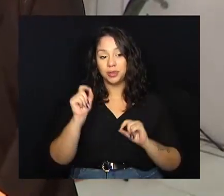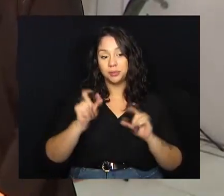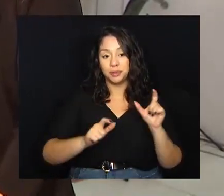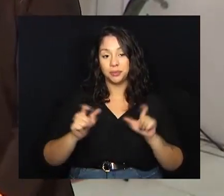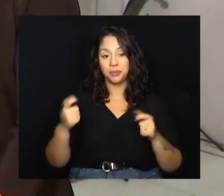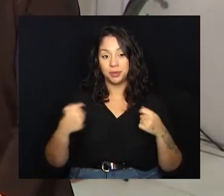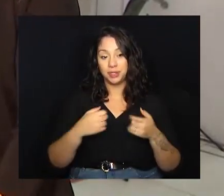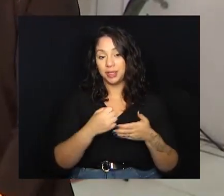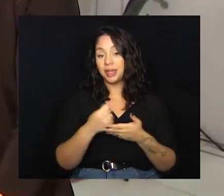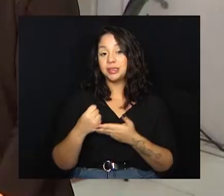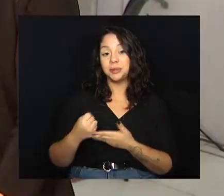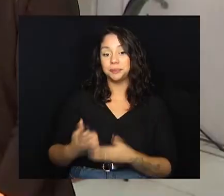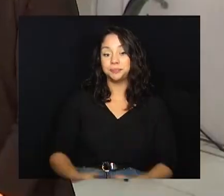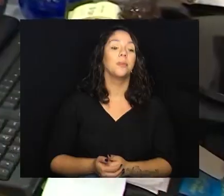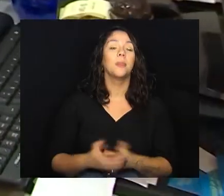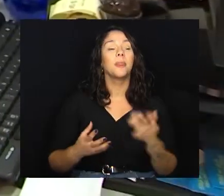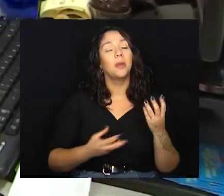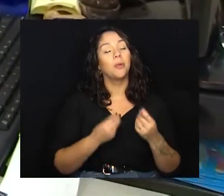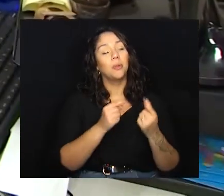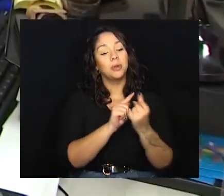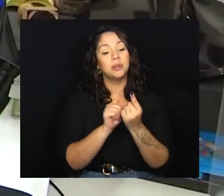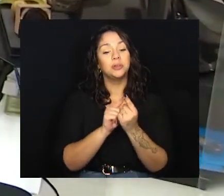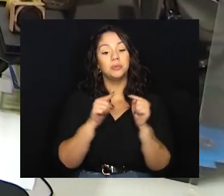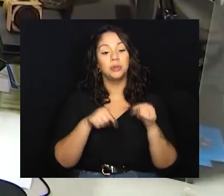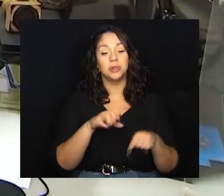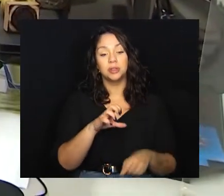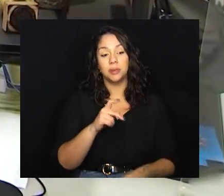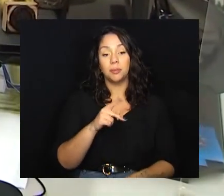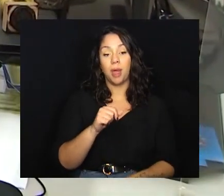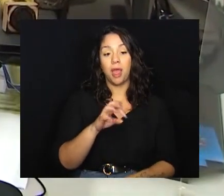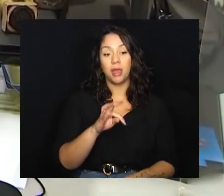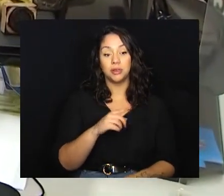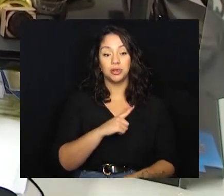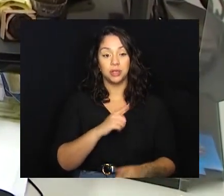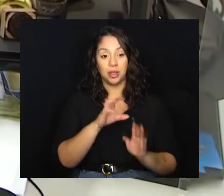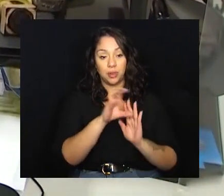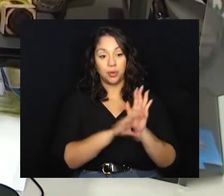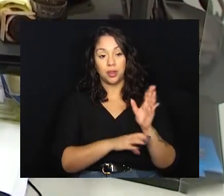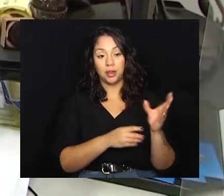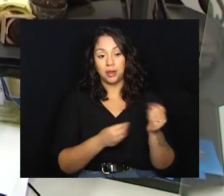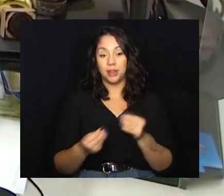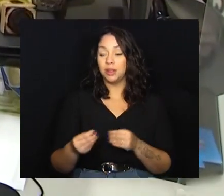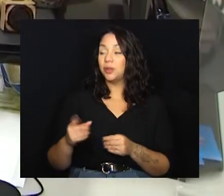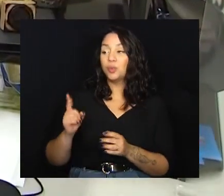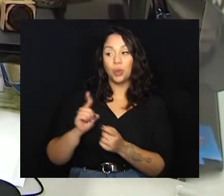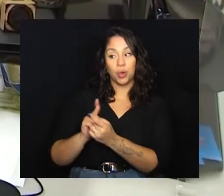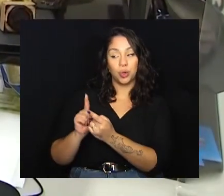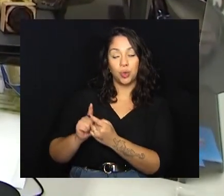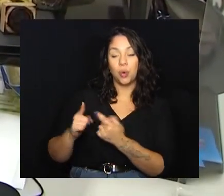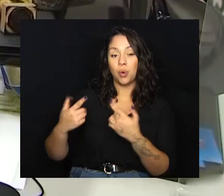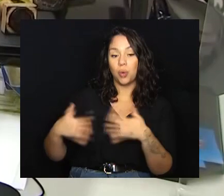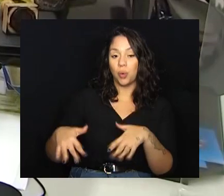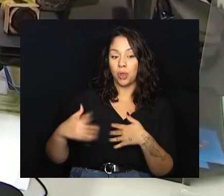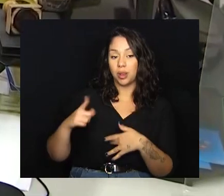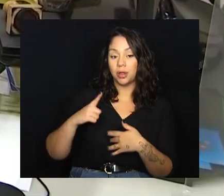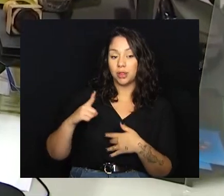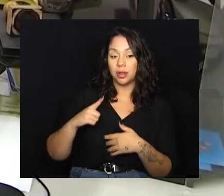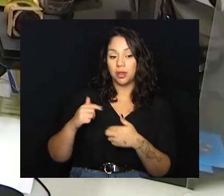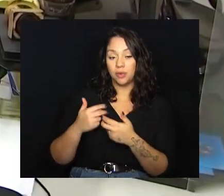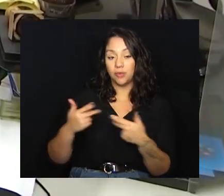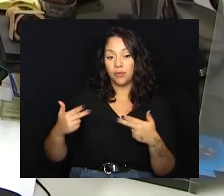Olha aí Como estão os atendimentos aqui nos empate as pessoas têm trazido o